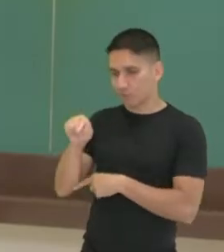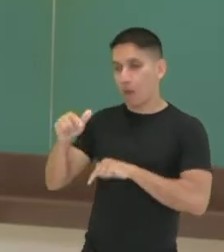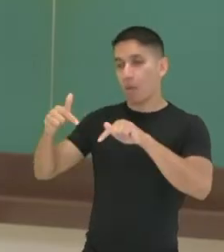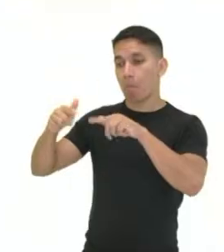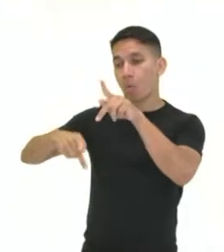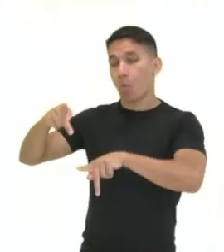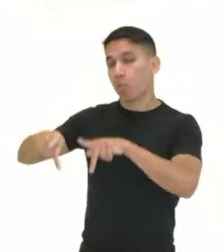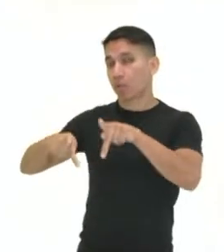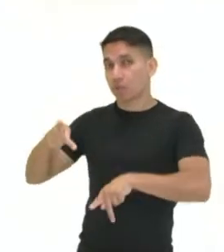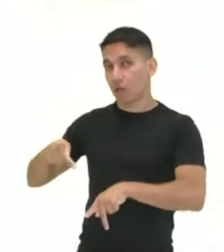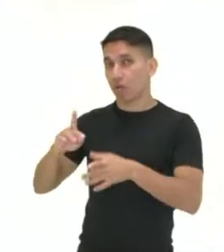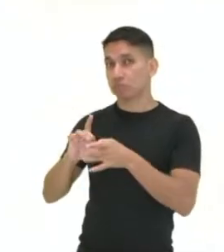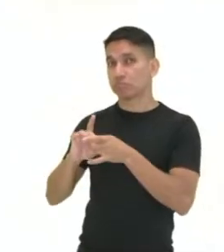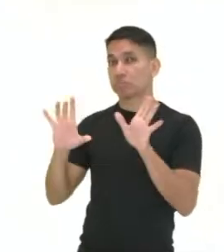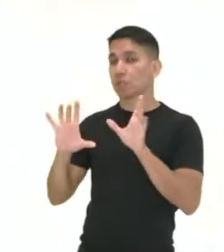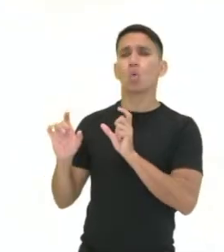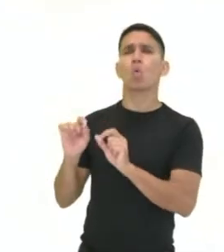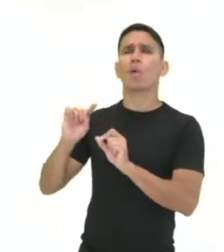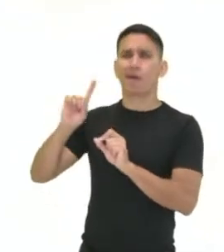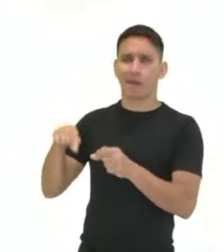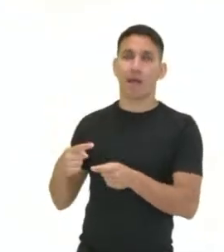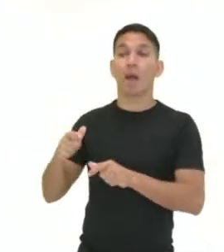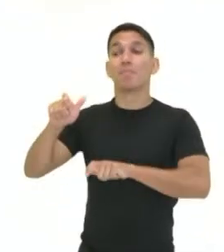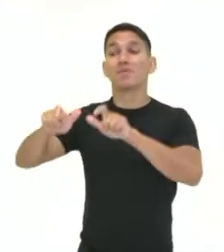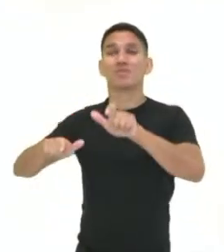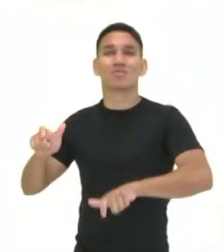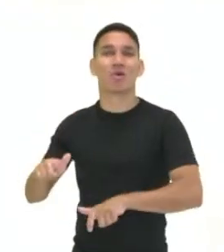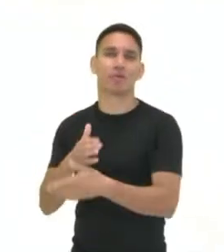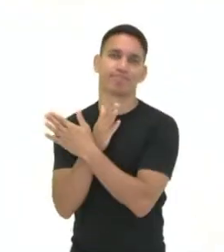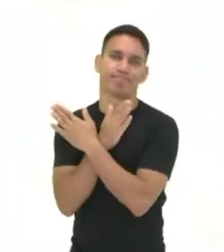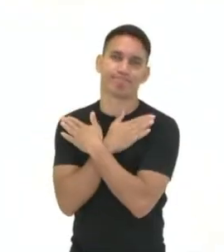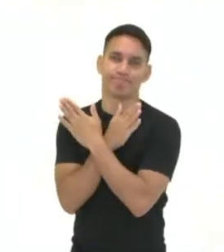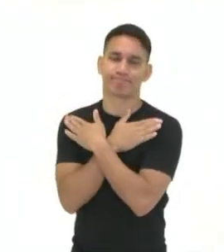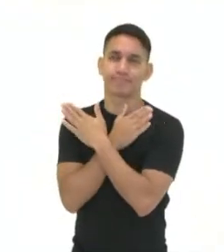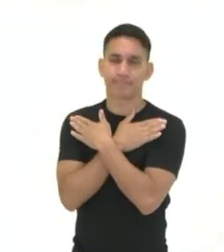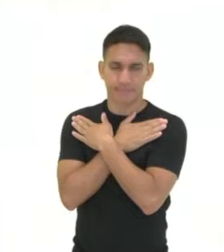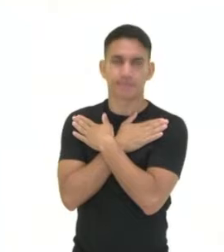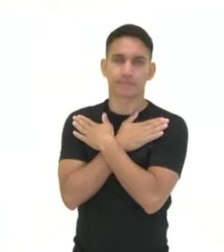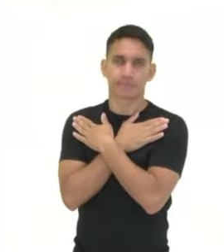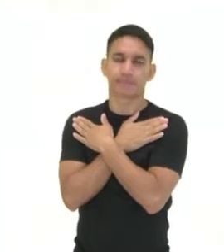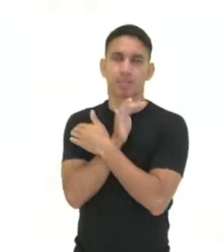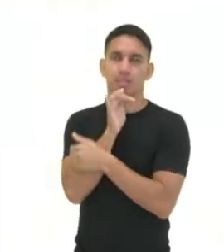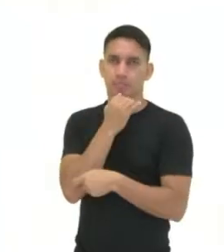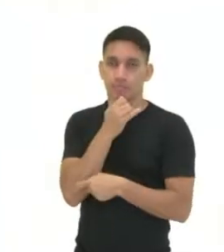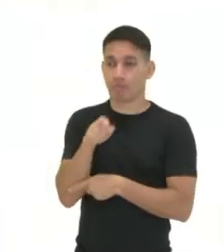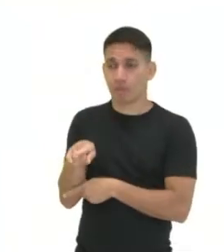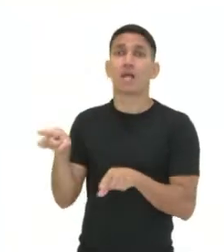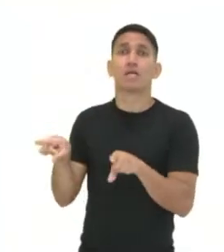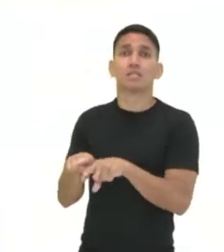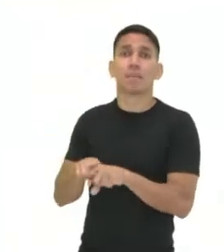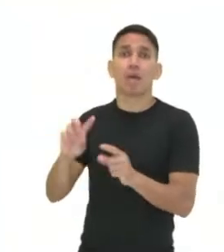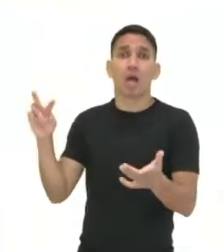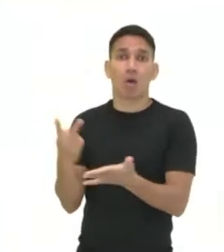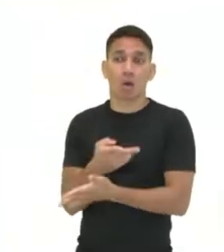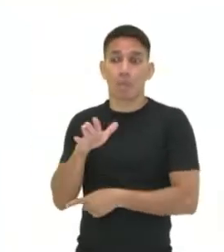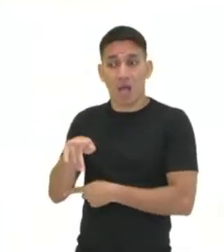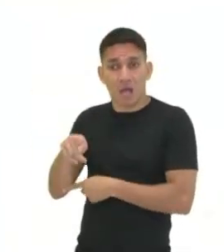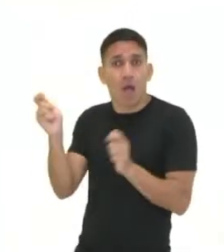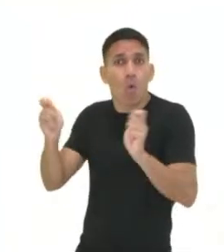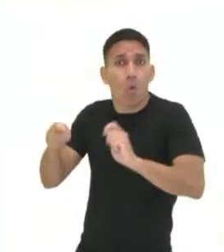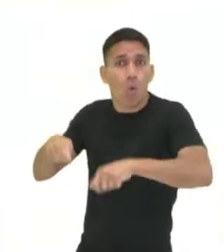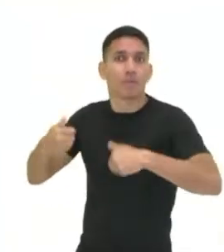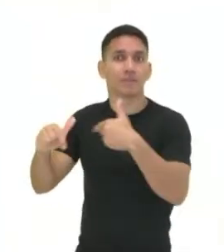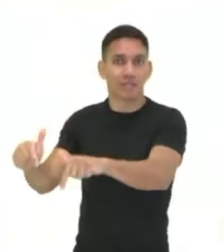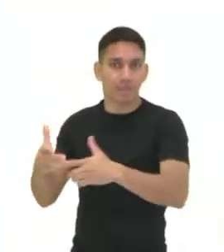desocupada. Então, ela vai referir-se a pessoas que não possuem emprego e que estão também aptas para trabalhar. Então,